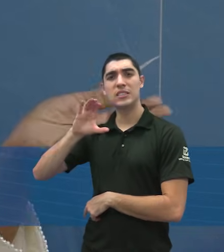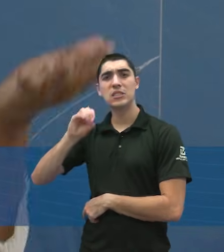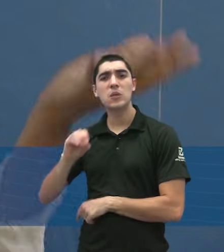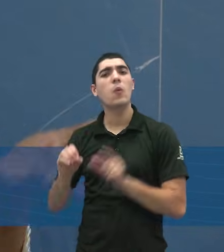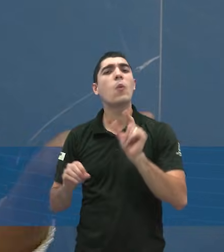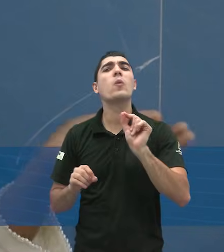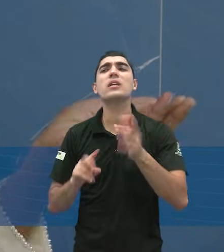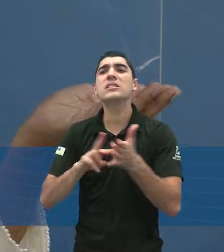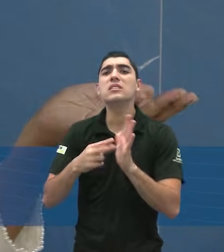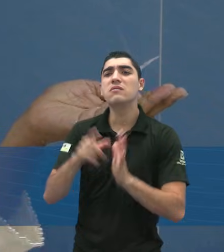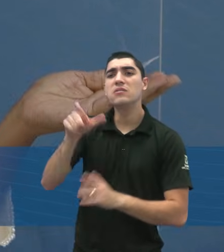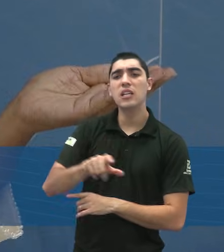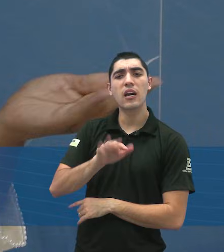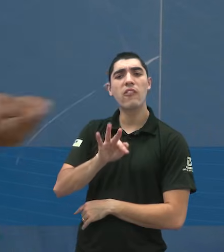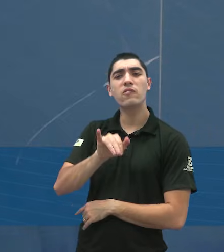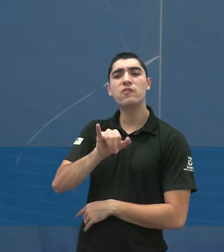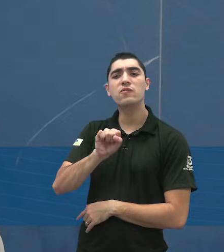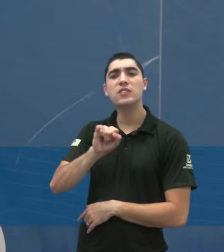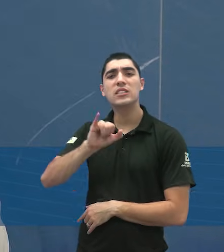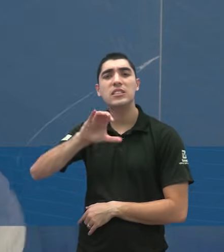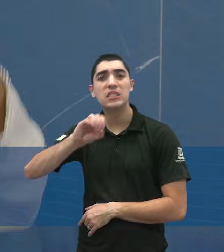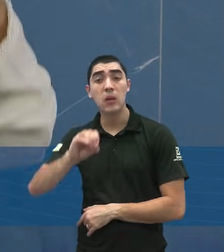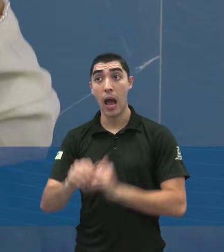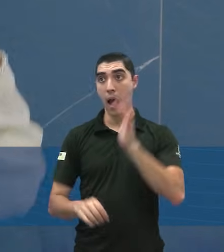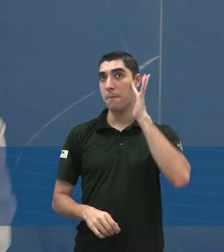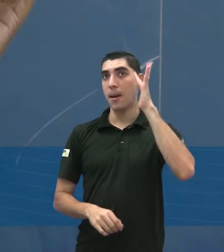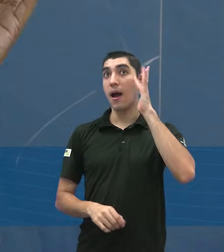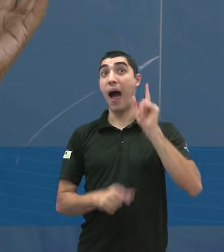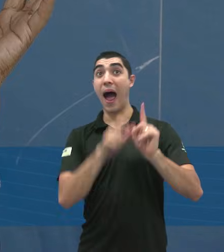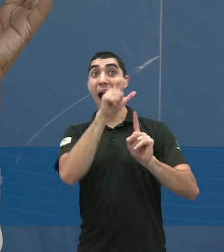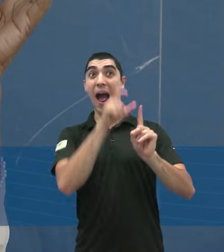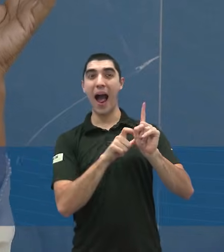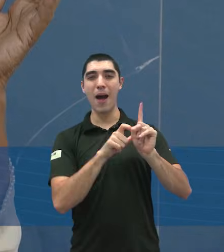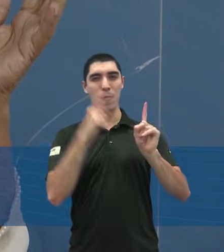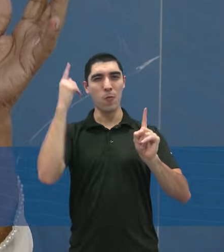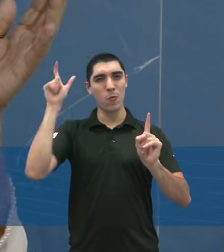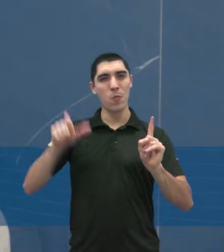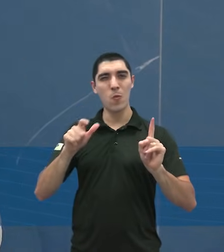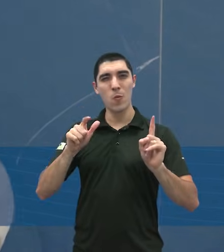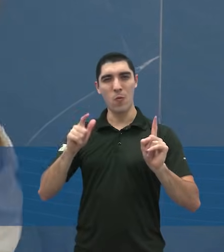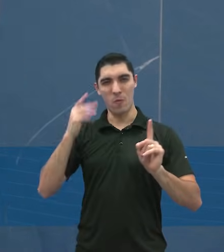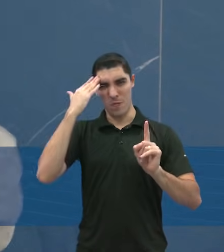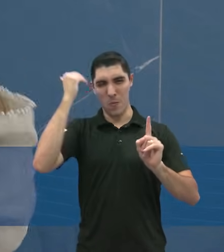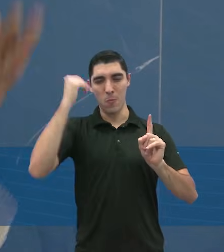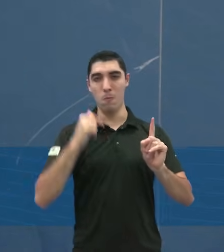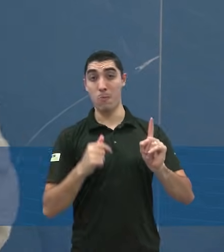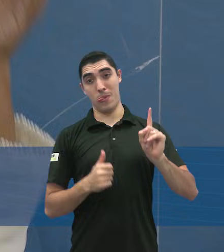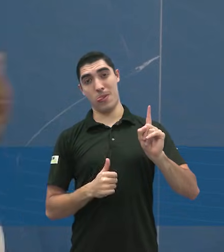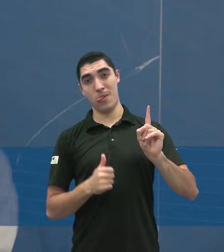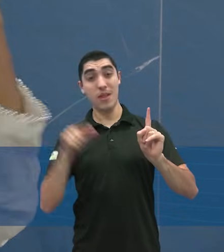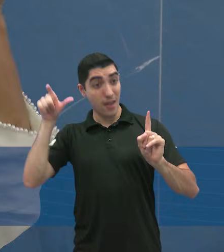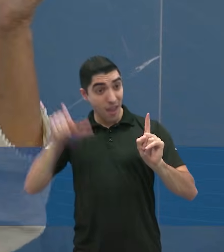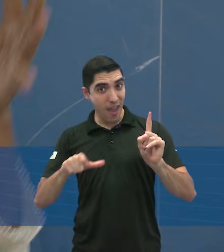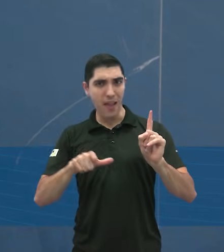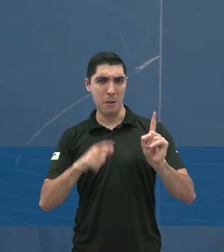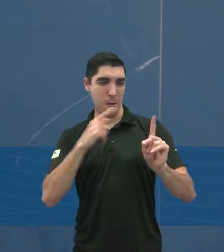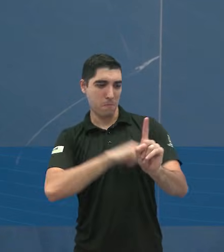aqui, o que é um físico para você? Né? Sim. Vem primeira imagem o Einstein, né? Um homem branco,